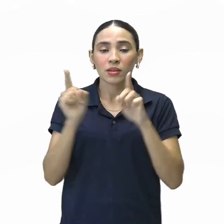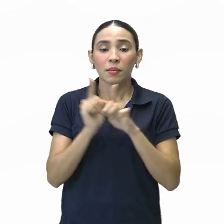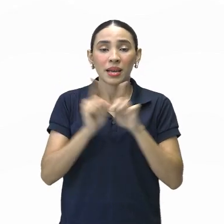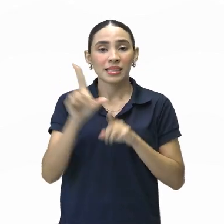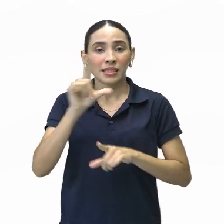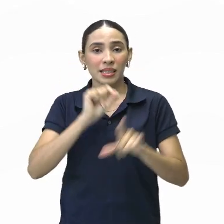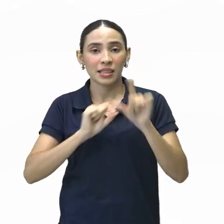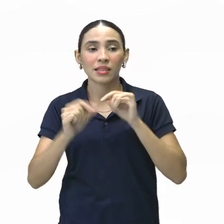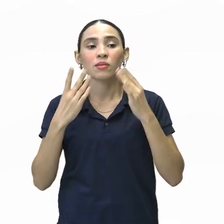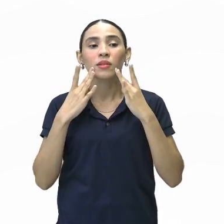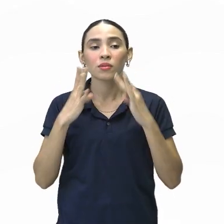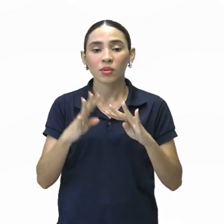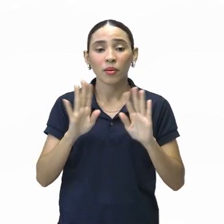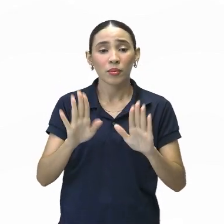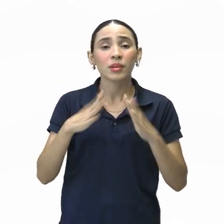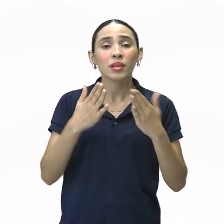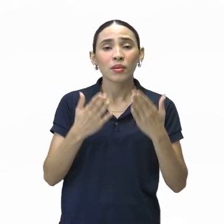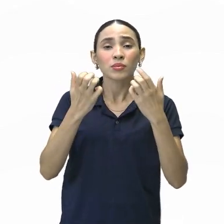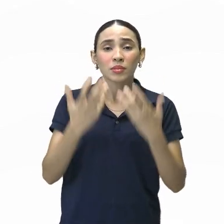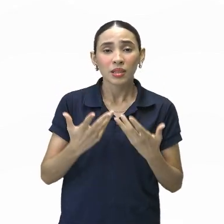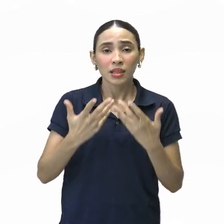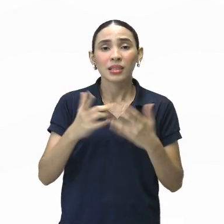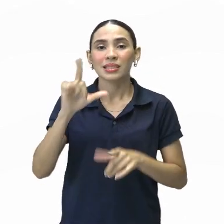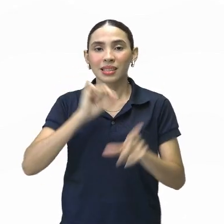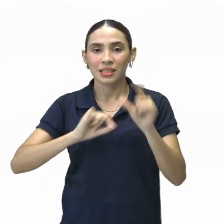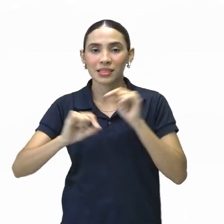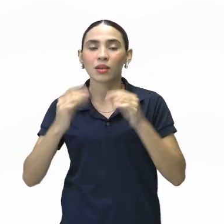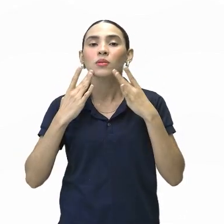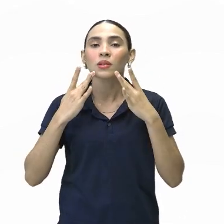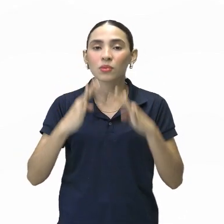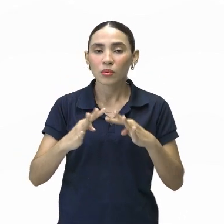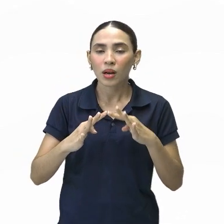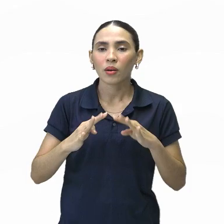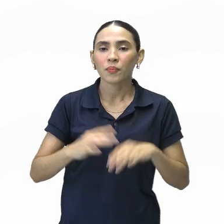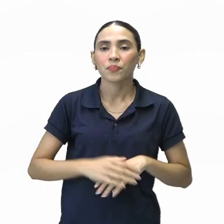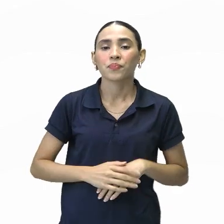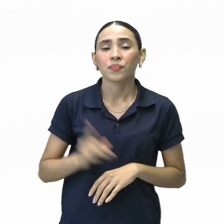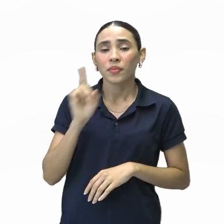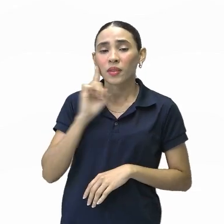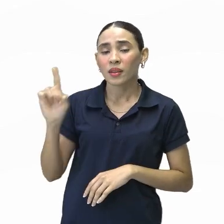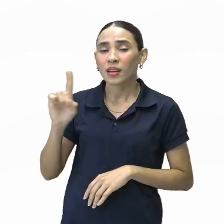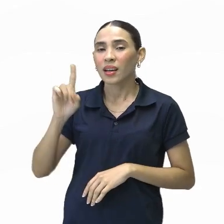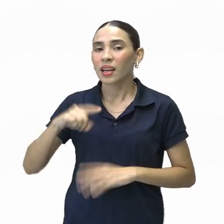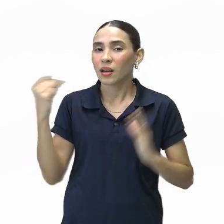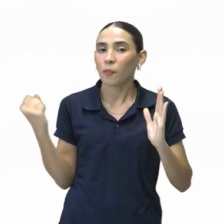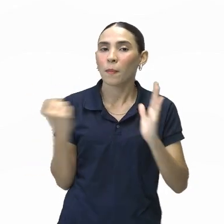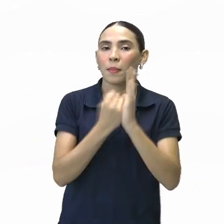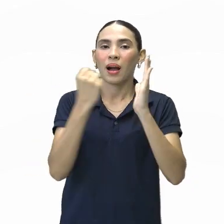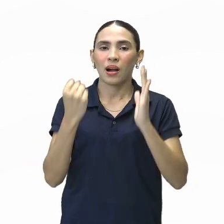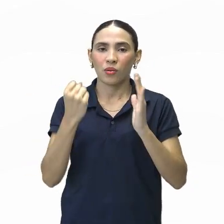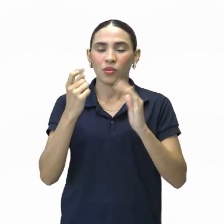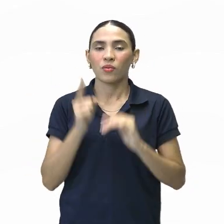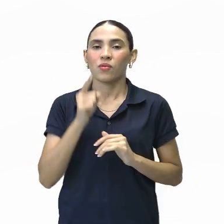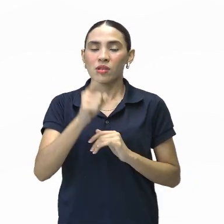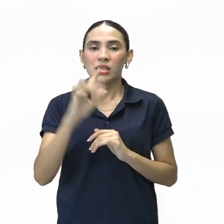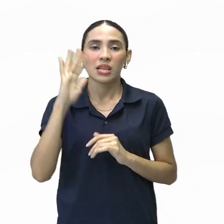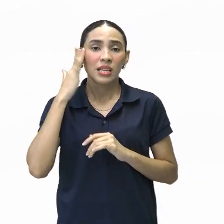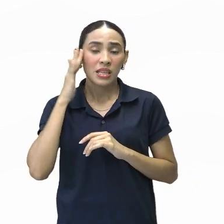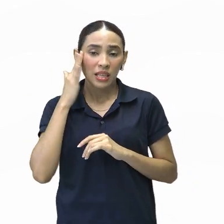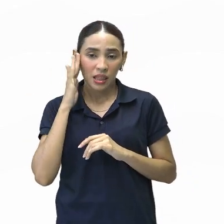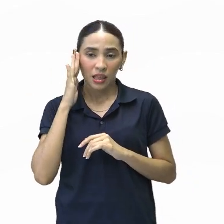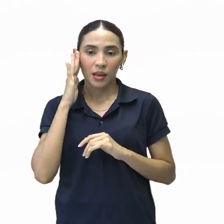seleção natural. Então, falei muito sobre seleção natural. Esse aí é o ponto-chave para você